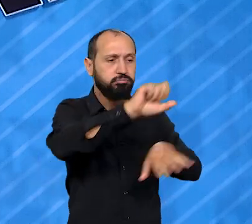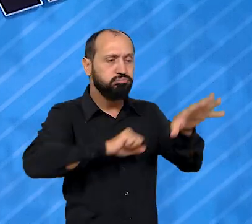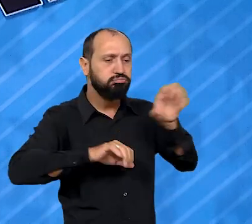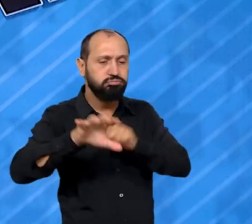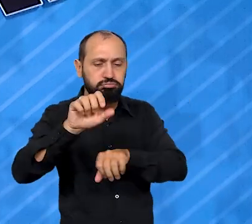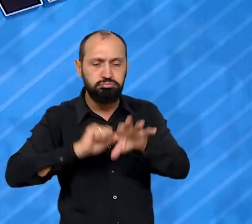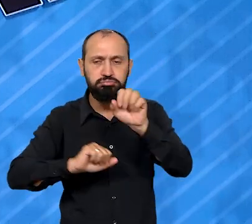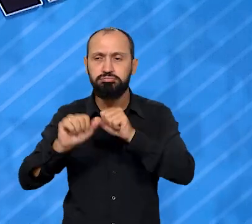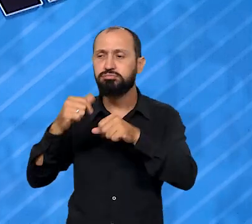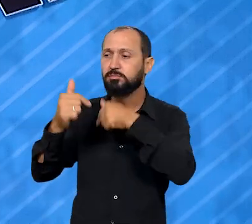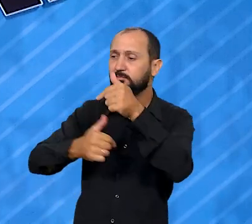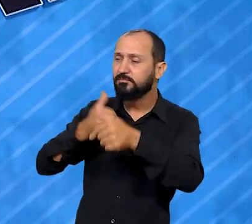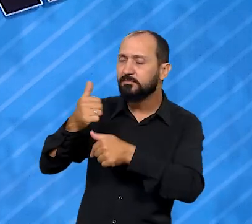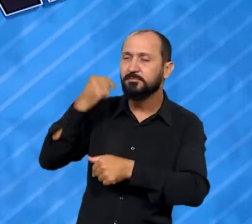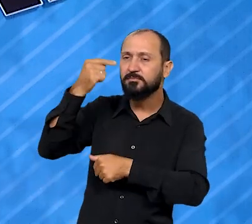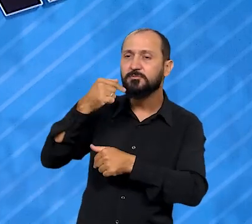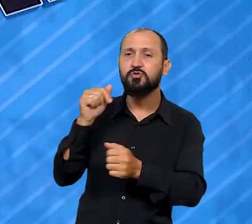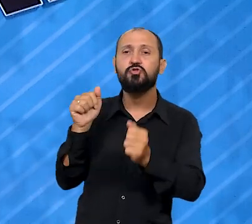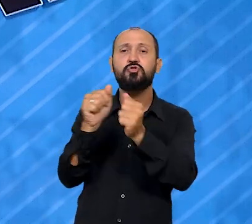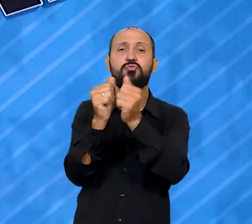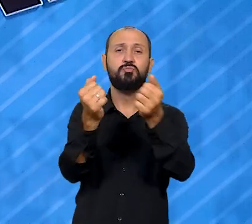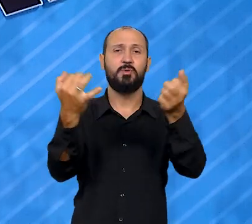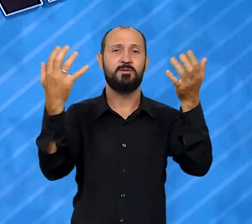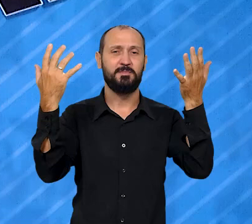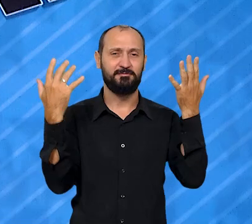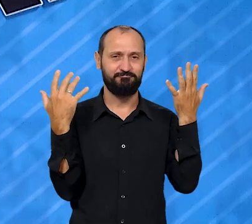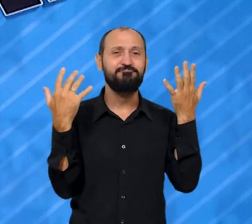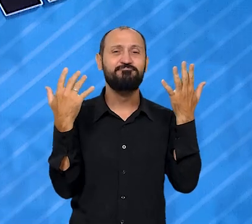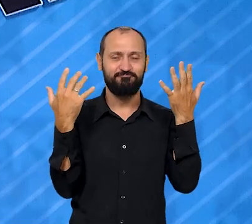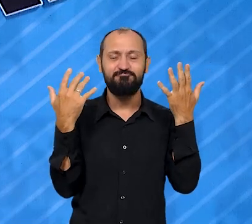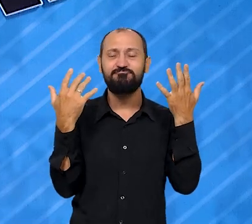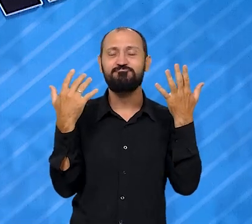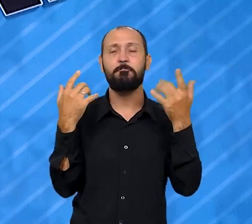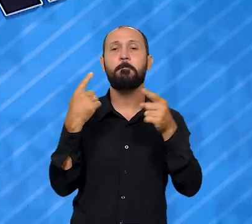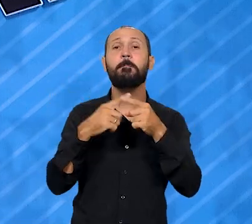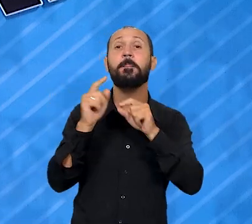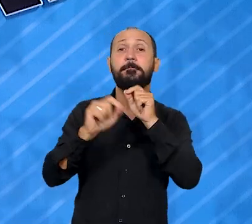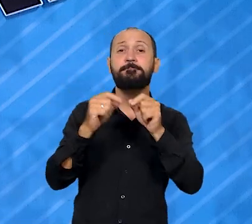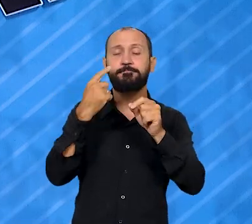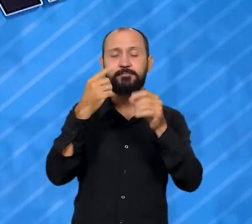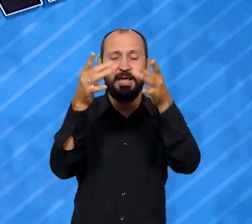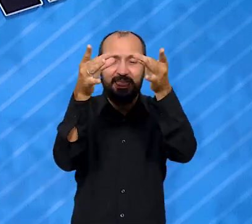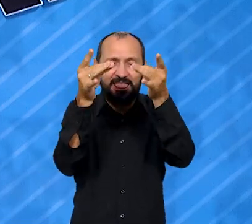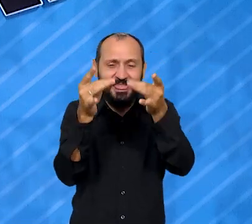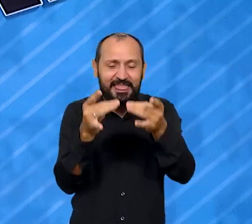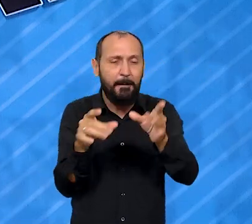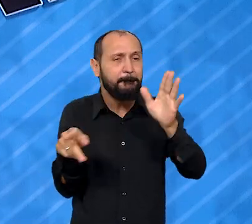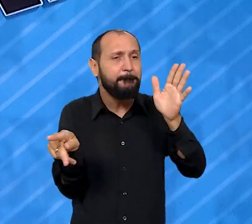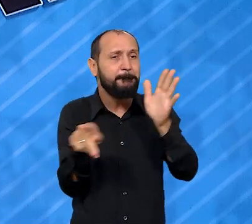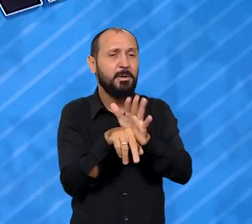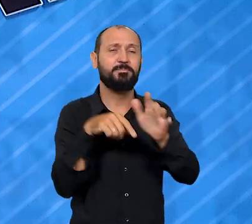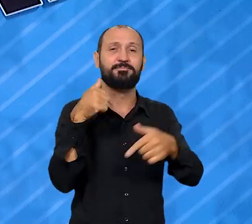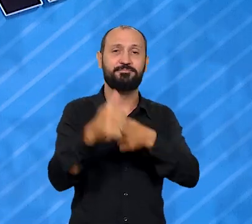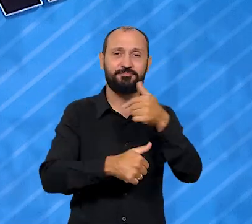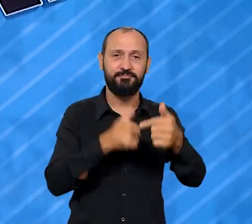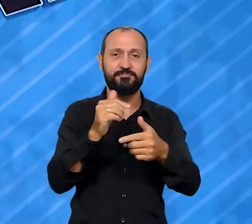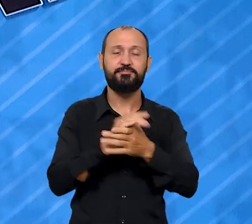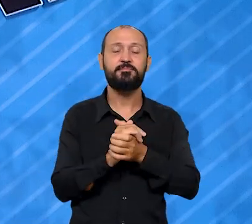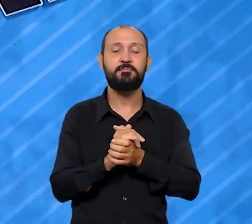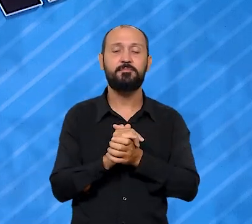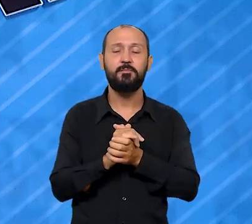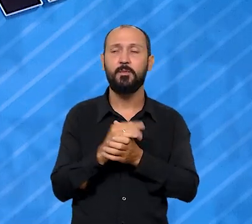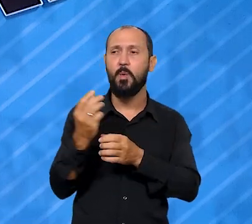interiorizar essa advocacia ambientalista, porque em razão das peculiaridades dessa